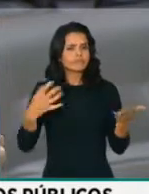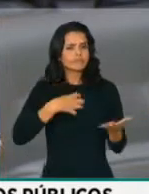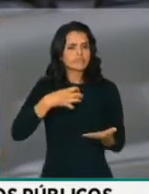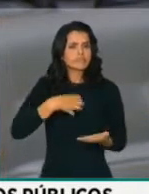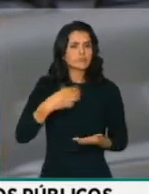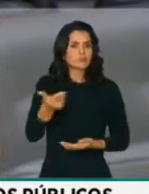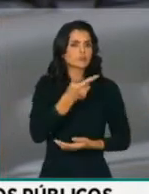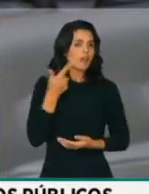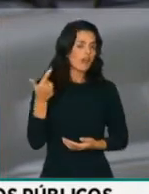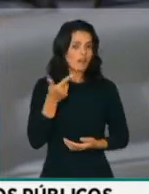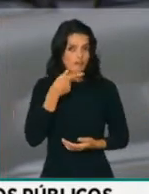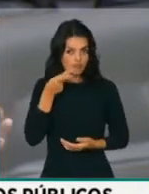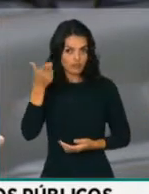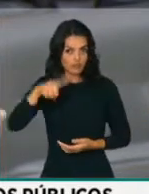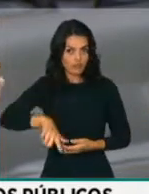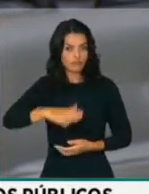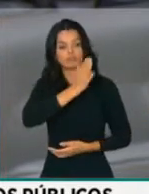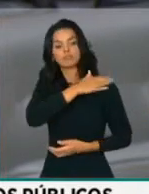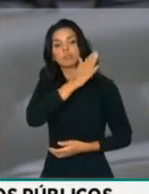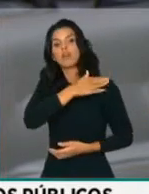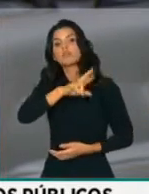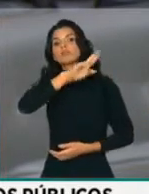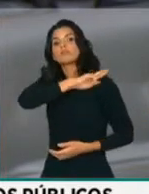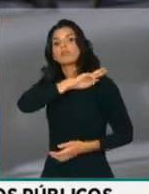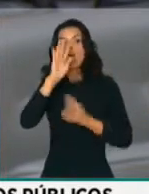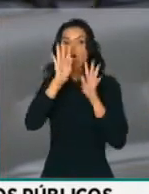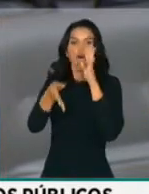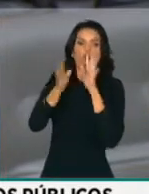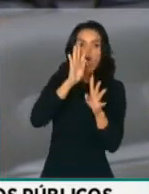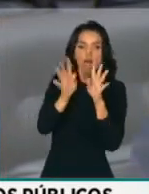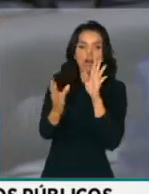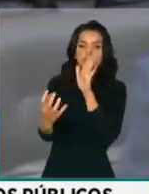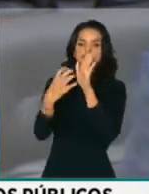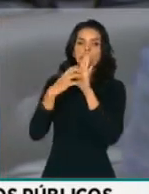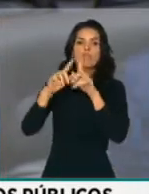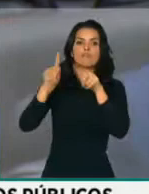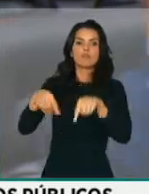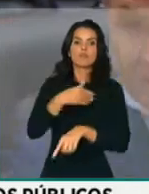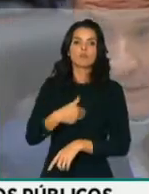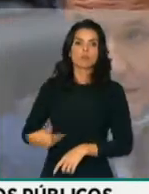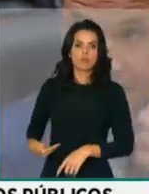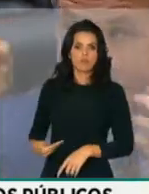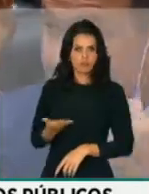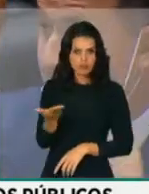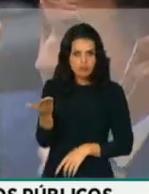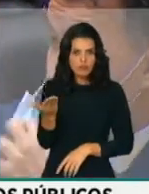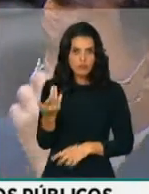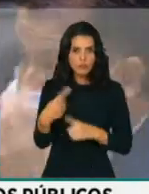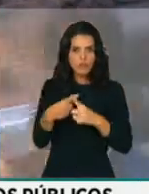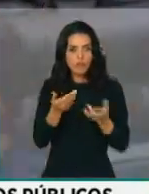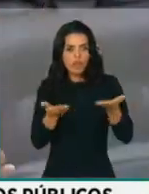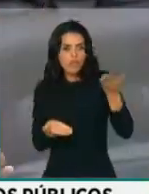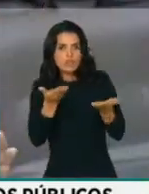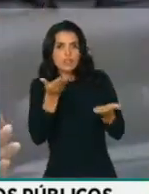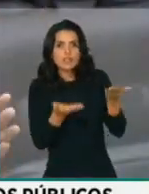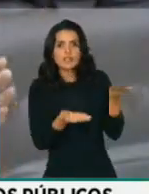repito, colocar nas costas do servidor público a conta do